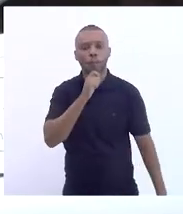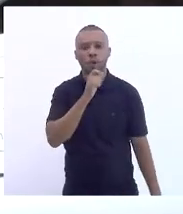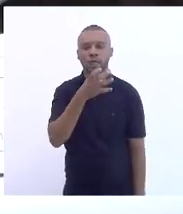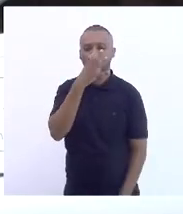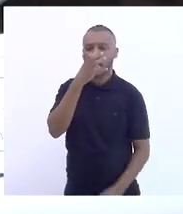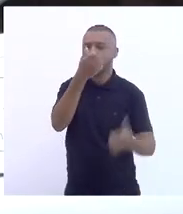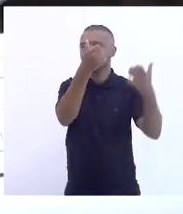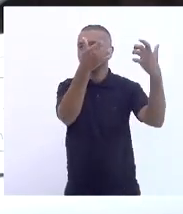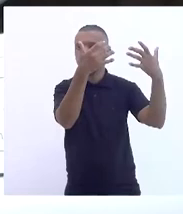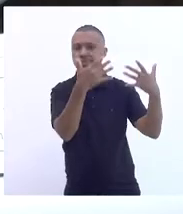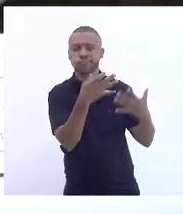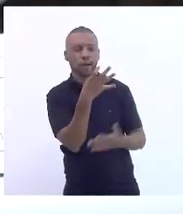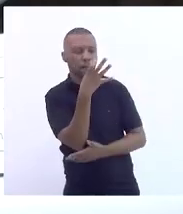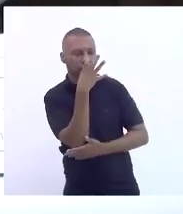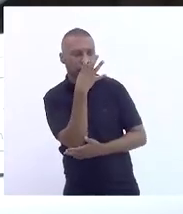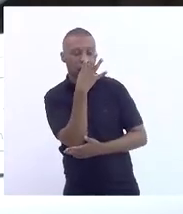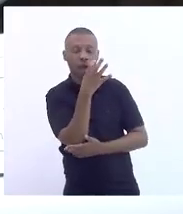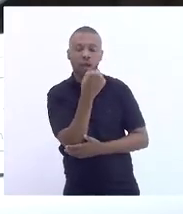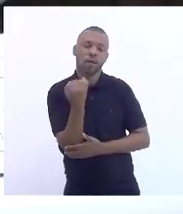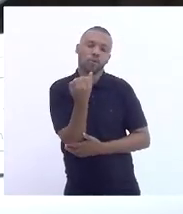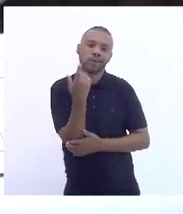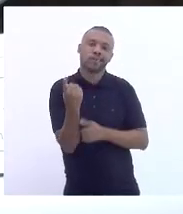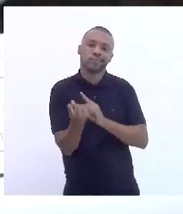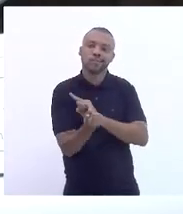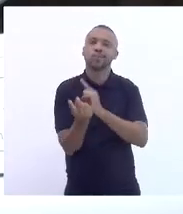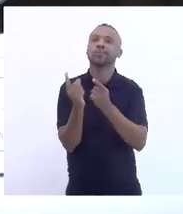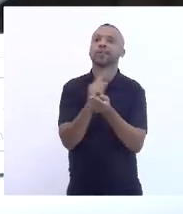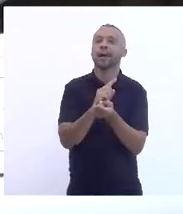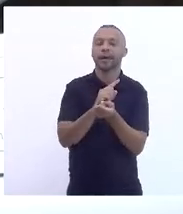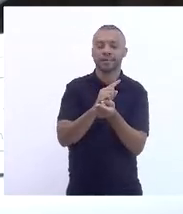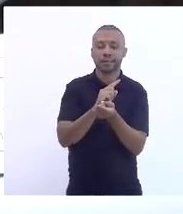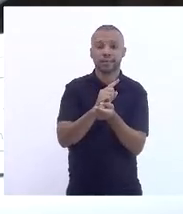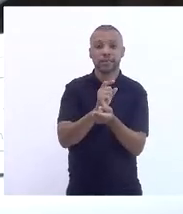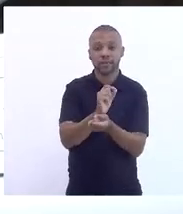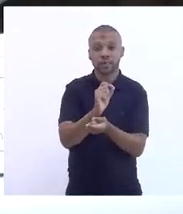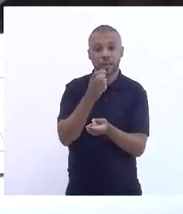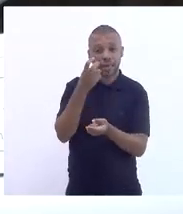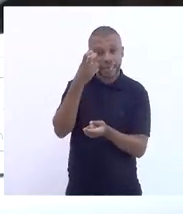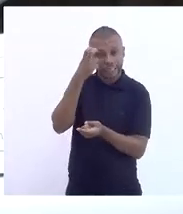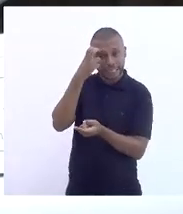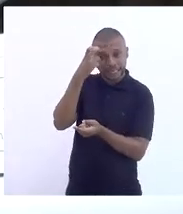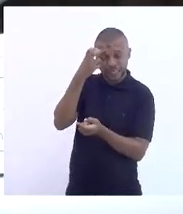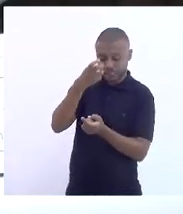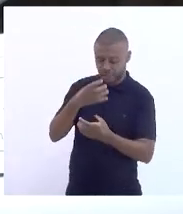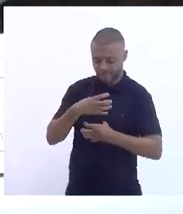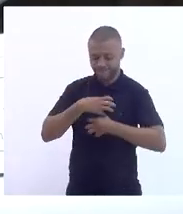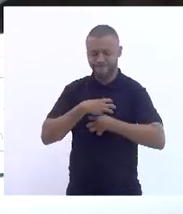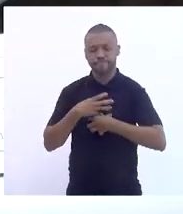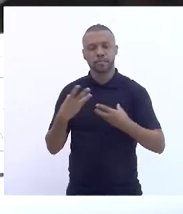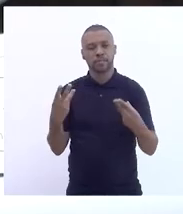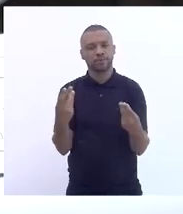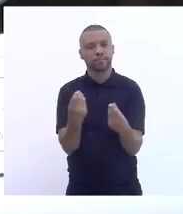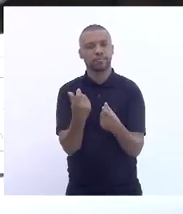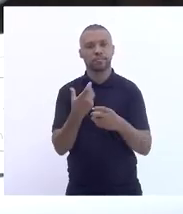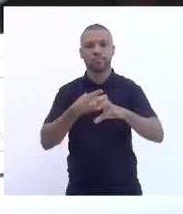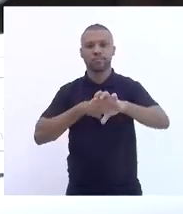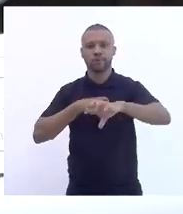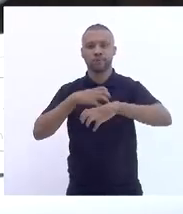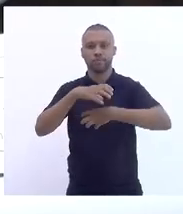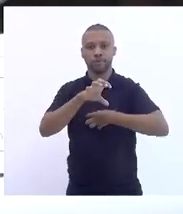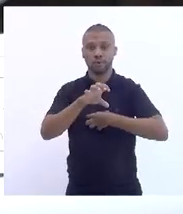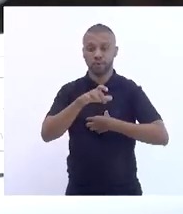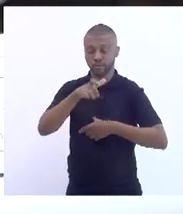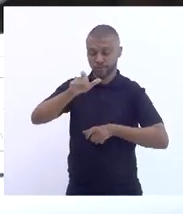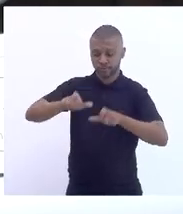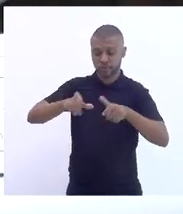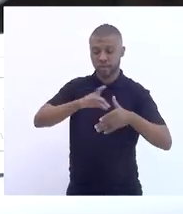essencial que a gente faça essa inversão e essa é a inteligência a sensibilidade nos colocar enquanto atores que